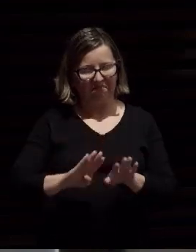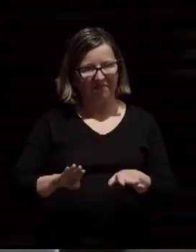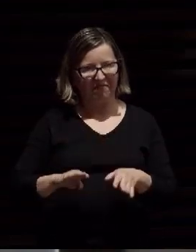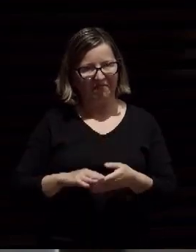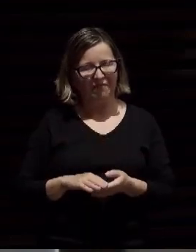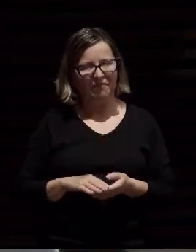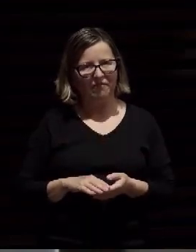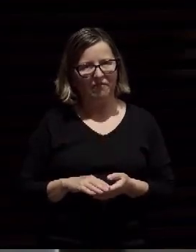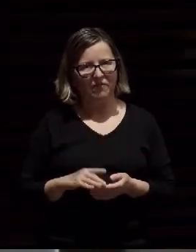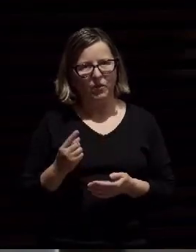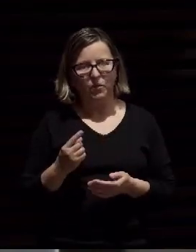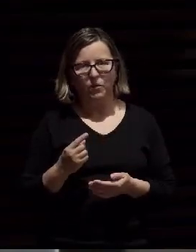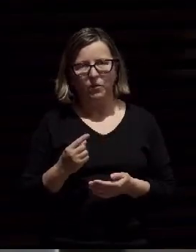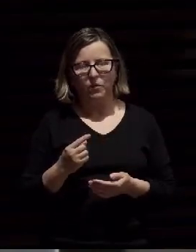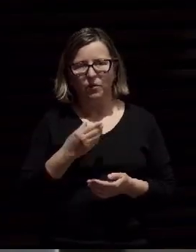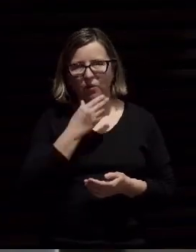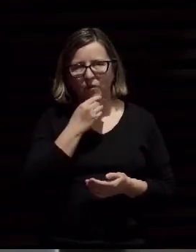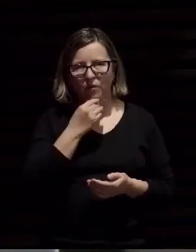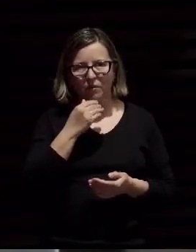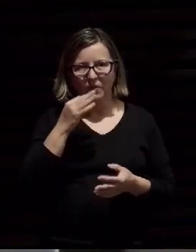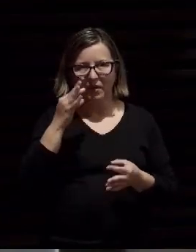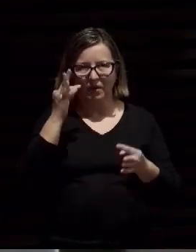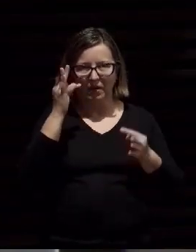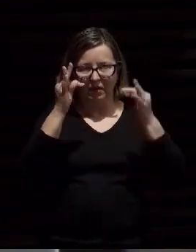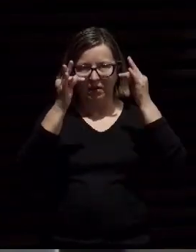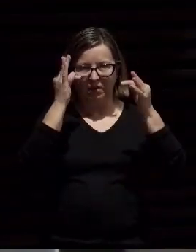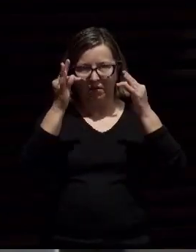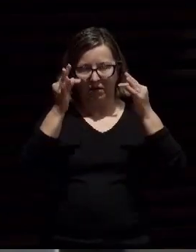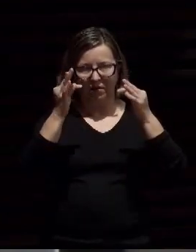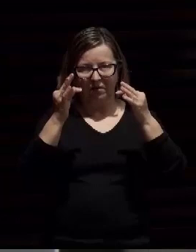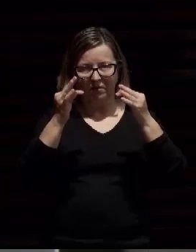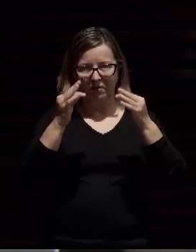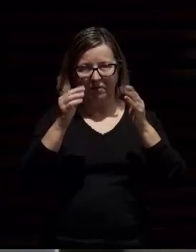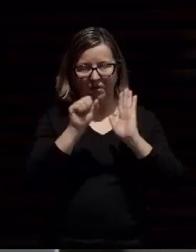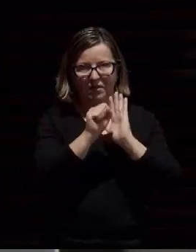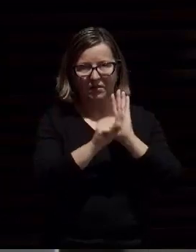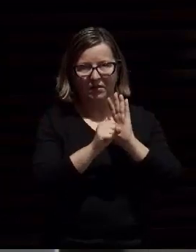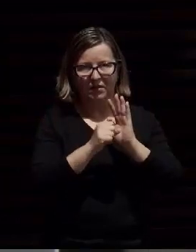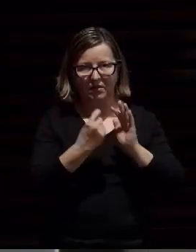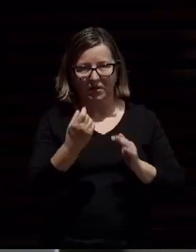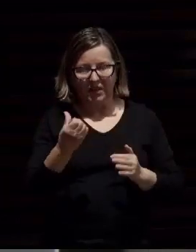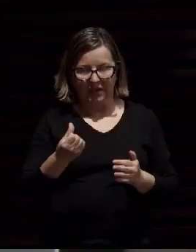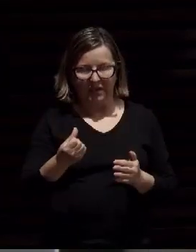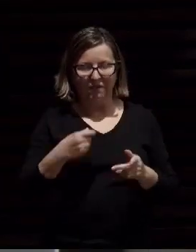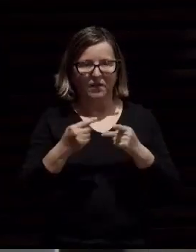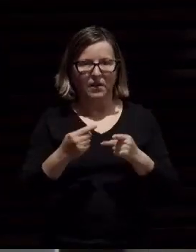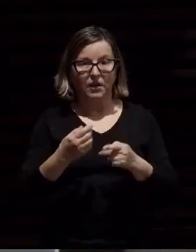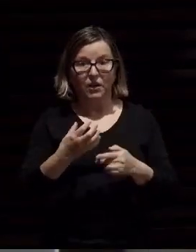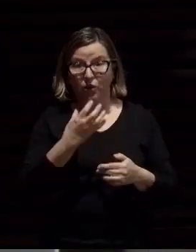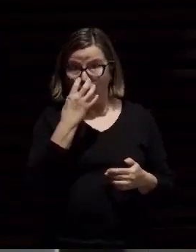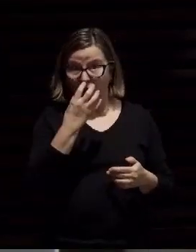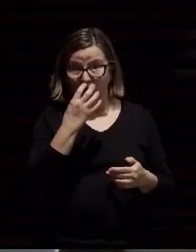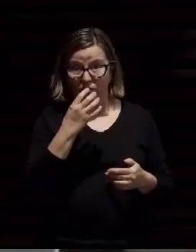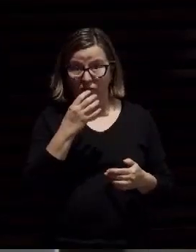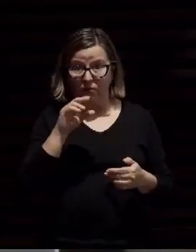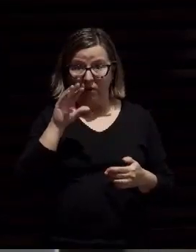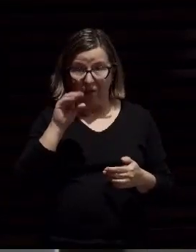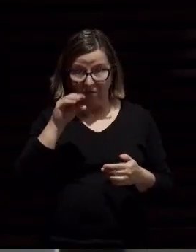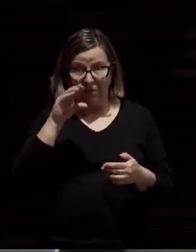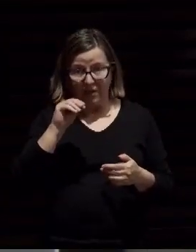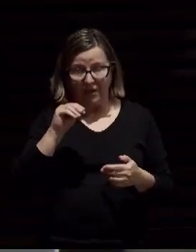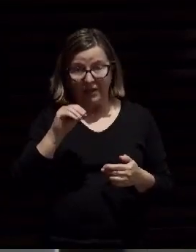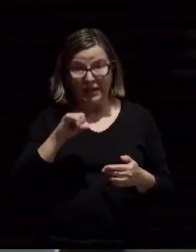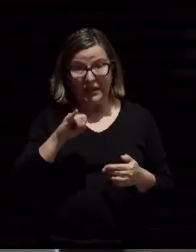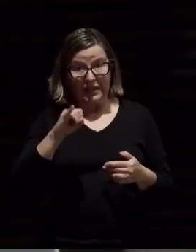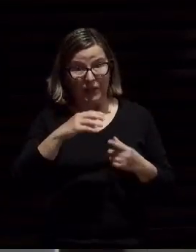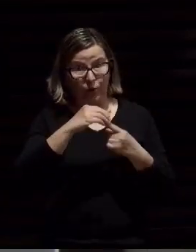teólogo do século XVI, ele disse: o cão late quando o seu dono é atacado. Eu seria um covarde